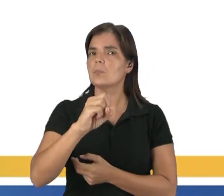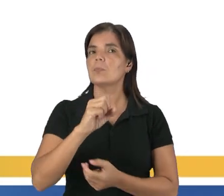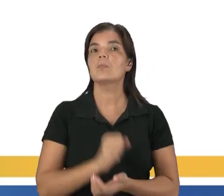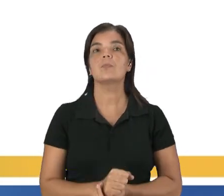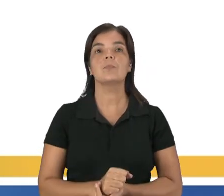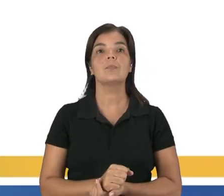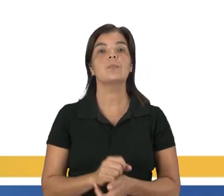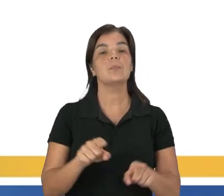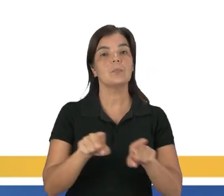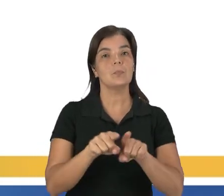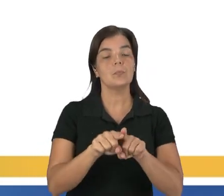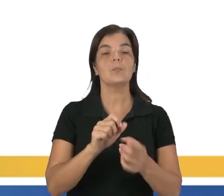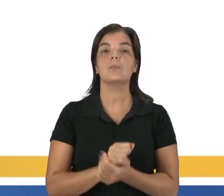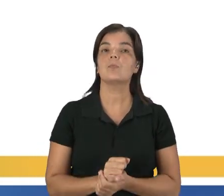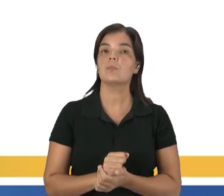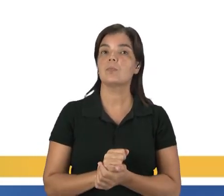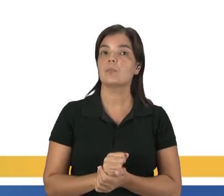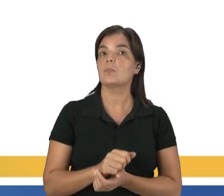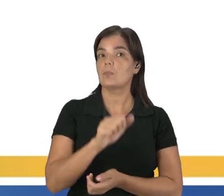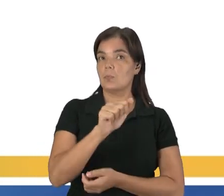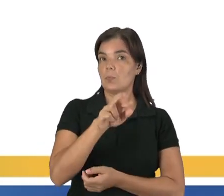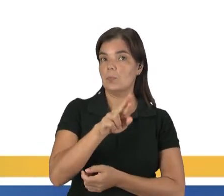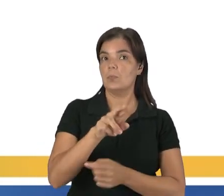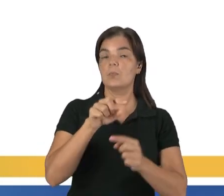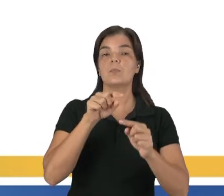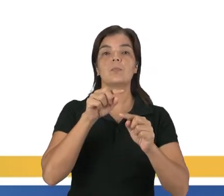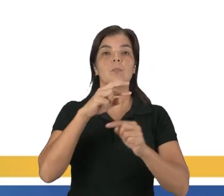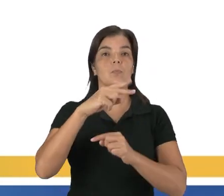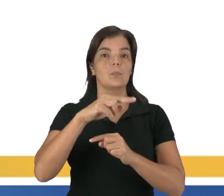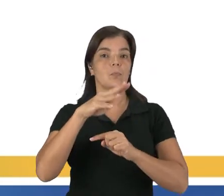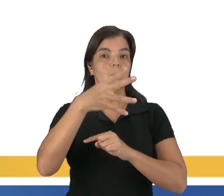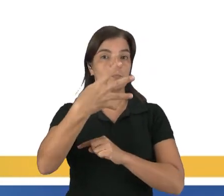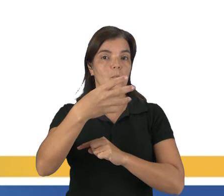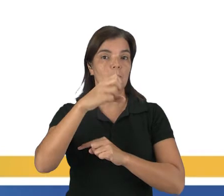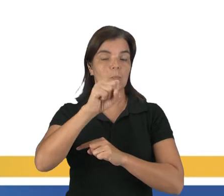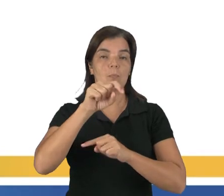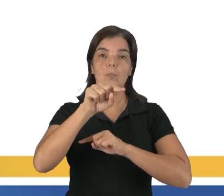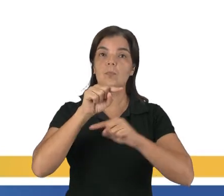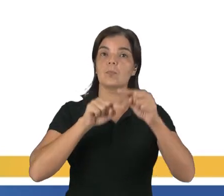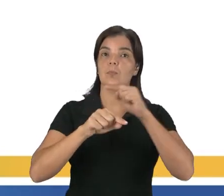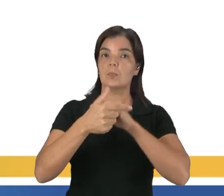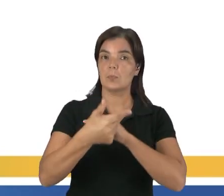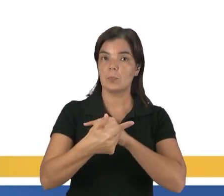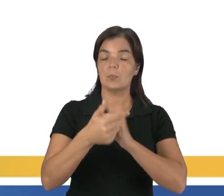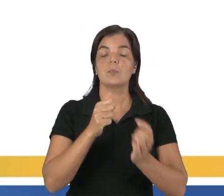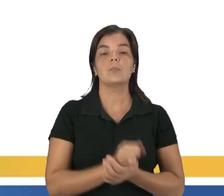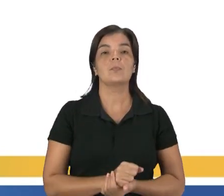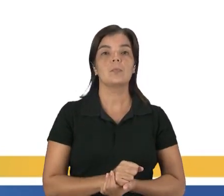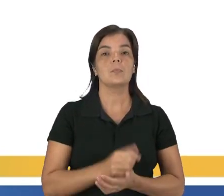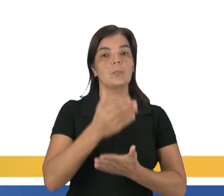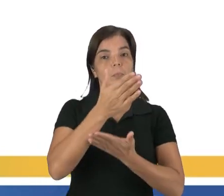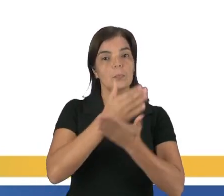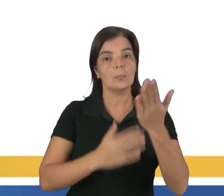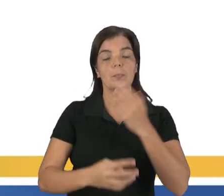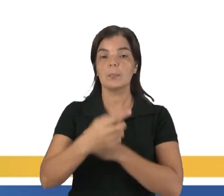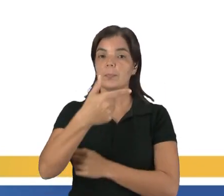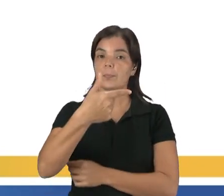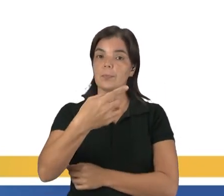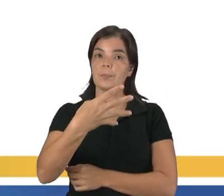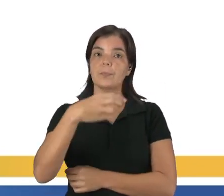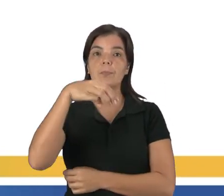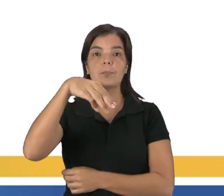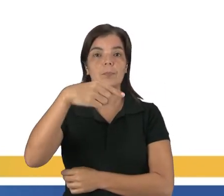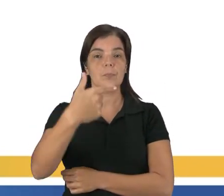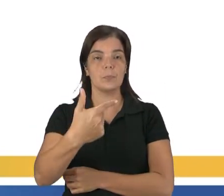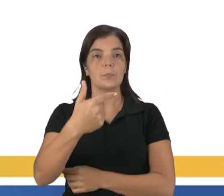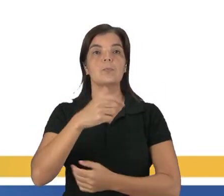uma equaçãozinha, né, do primeiro grau, você vai ter que a área do triângulo vai ser 48 dividido por 2, ou seja, a metade, onde a área